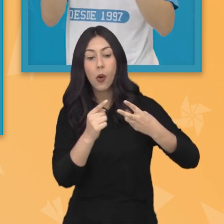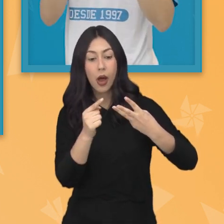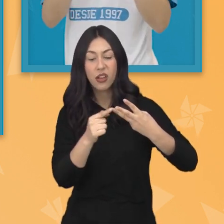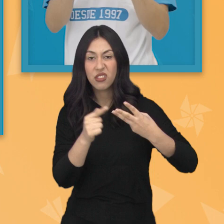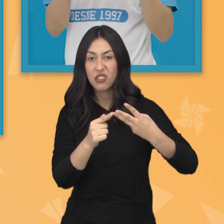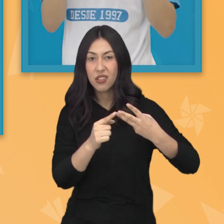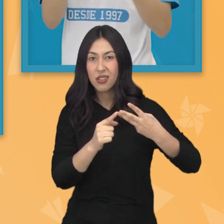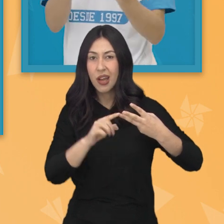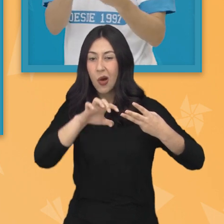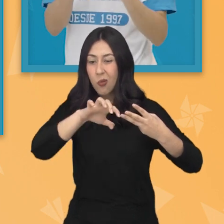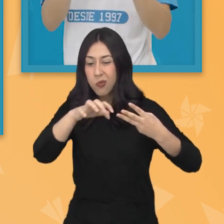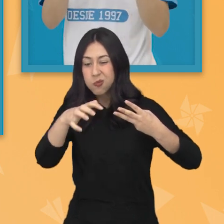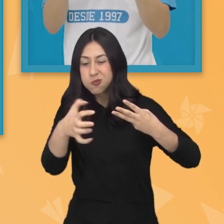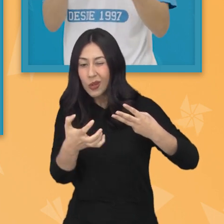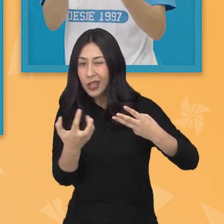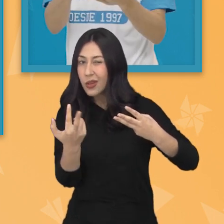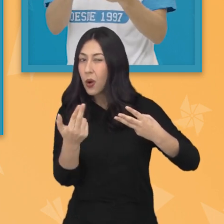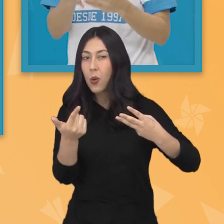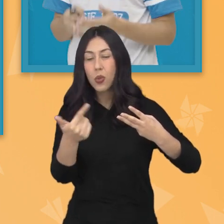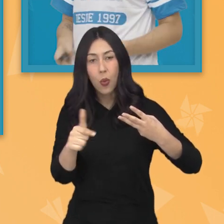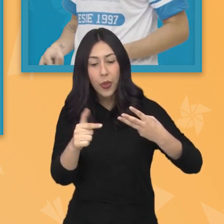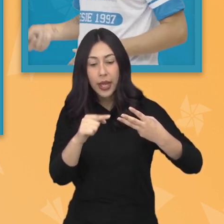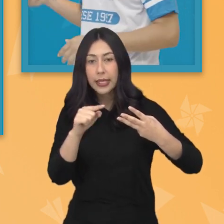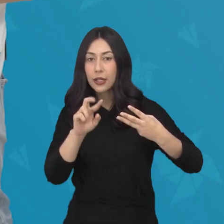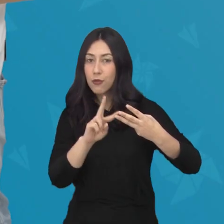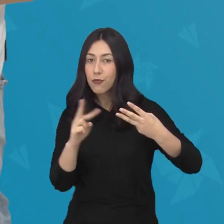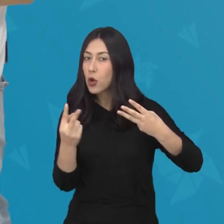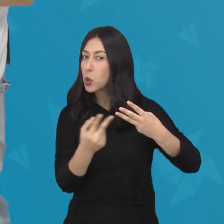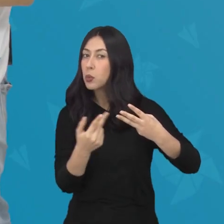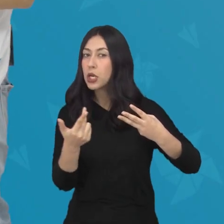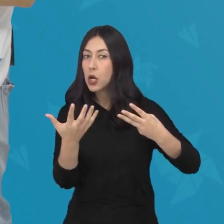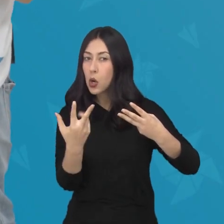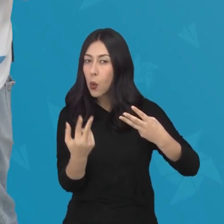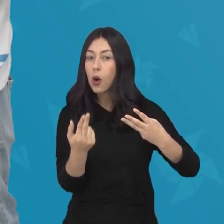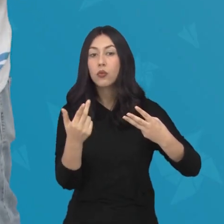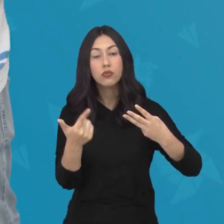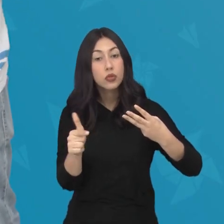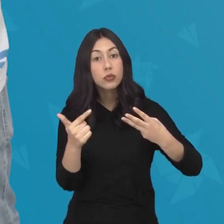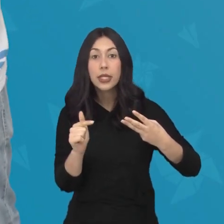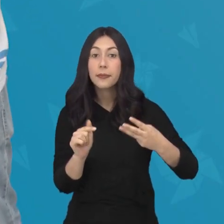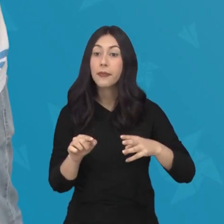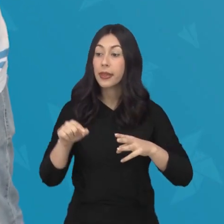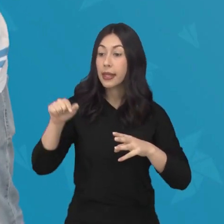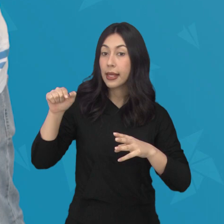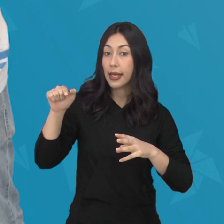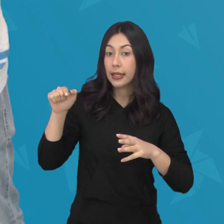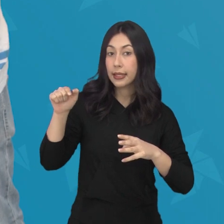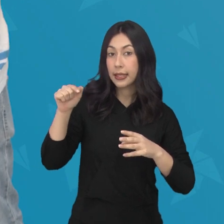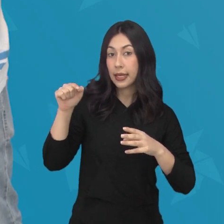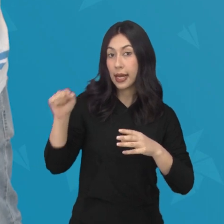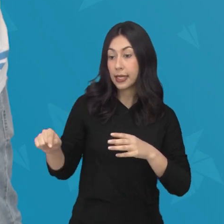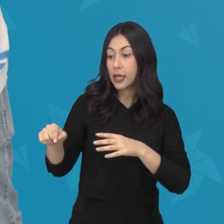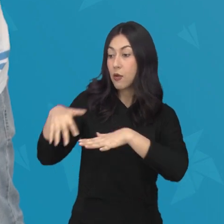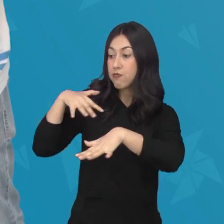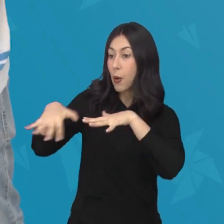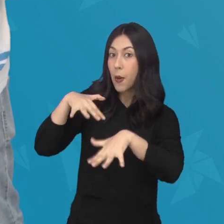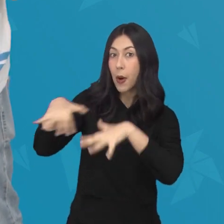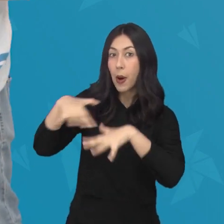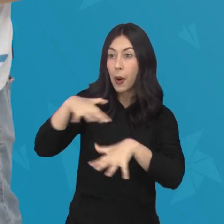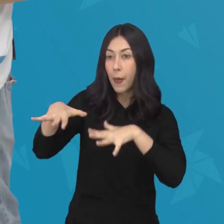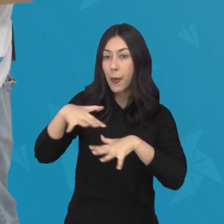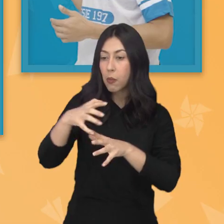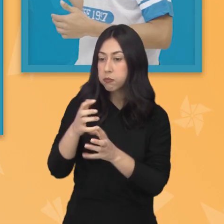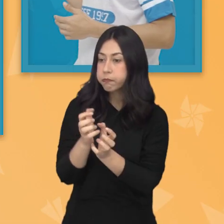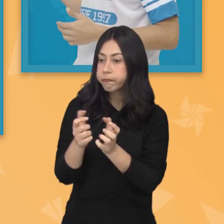volume, ele não tem um volume definido e nenhuma forma definida. E essas partículas se movimentam em alta velocidade de maneira muito